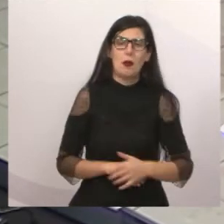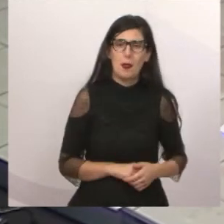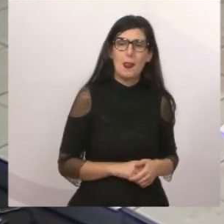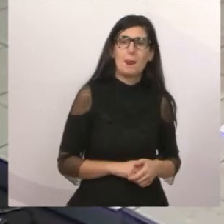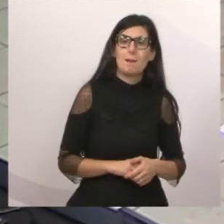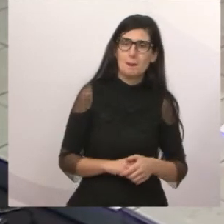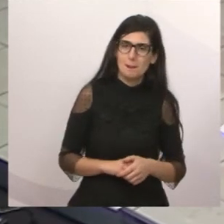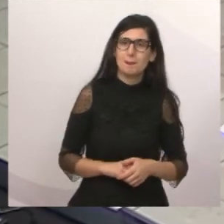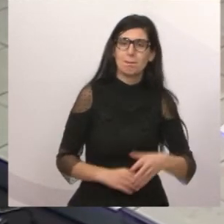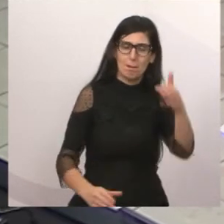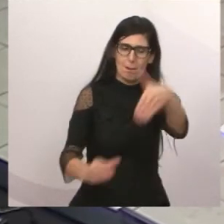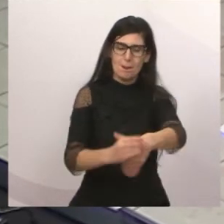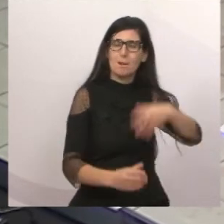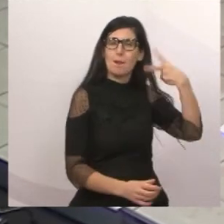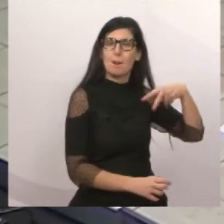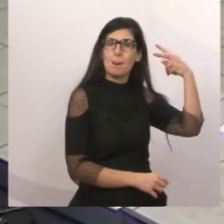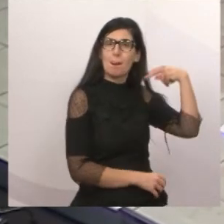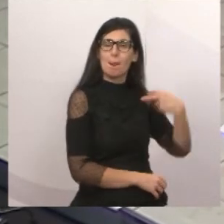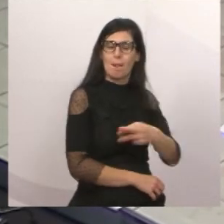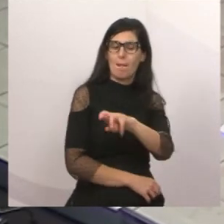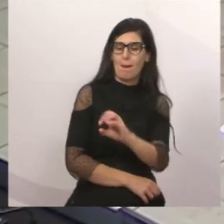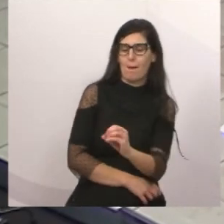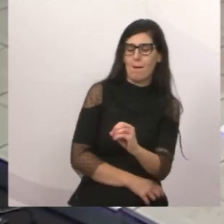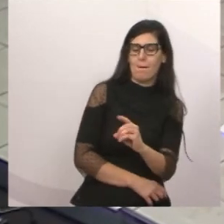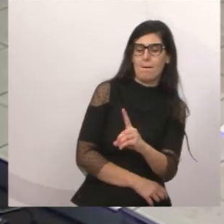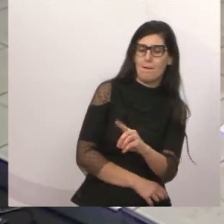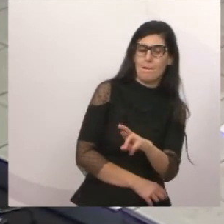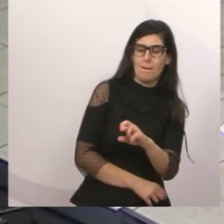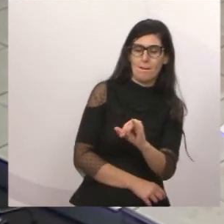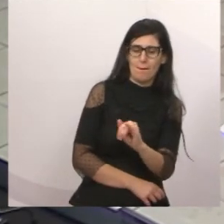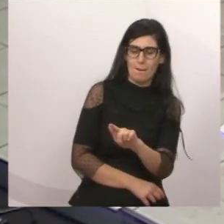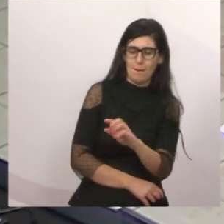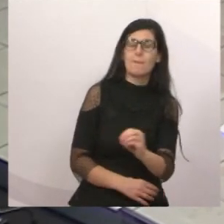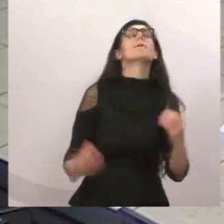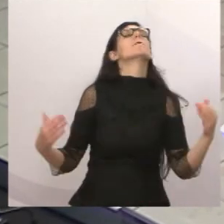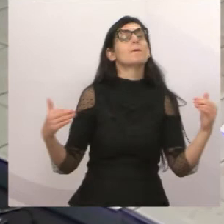Como vota o vereador Dr. Rodrigo Salomão? Favorável.